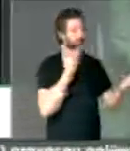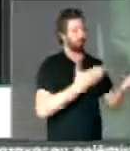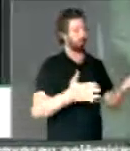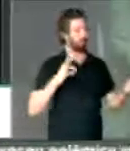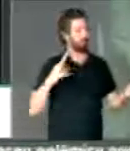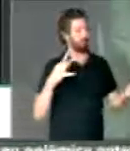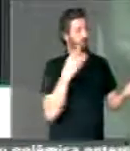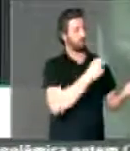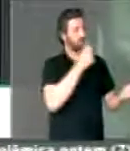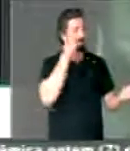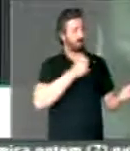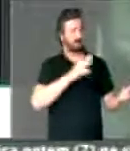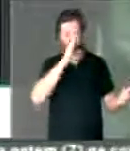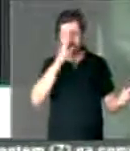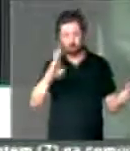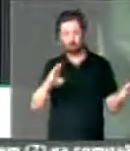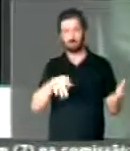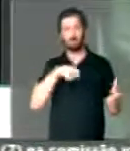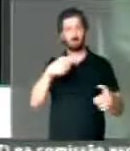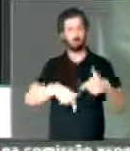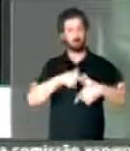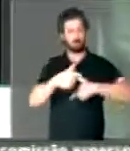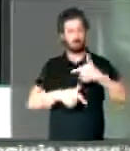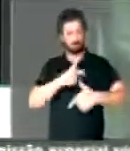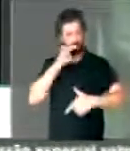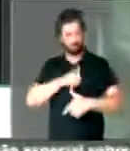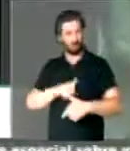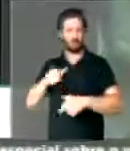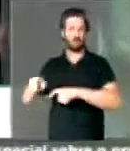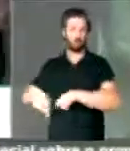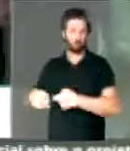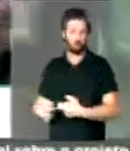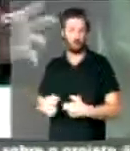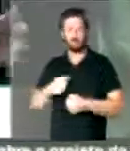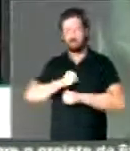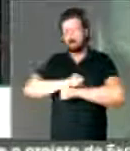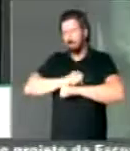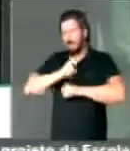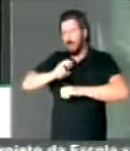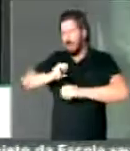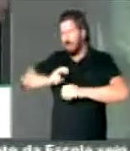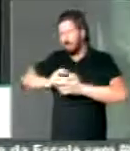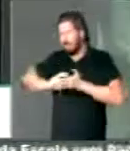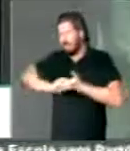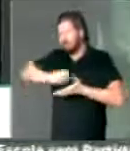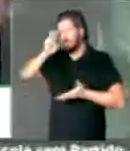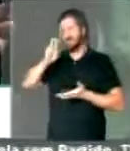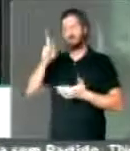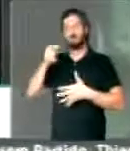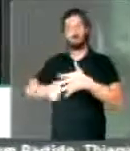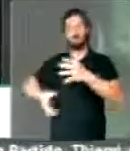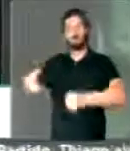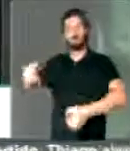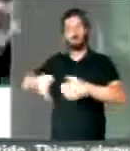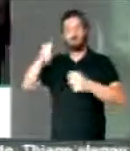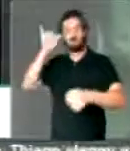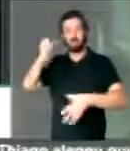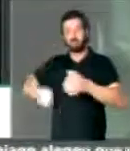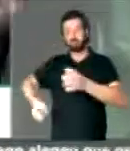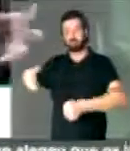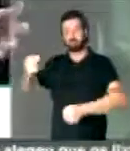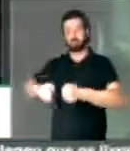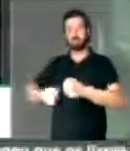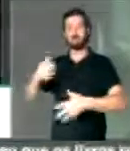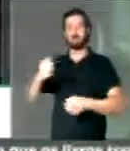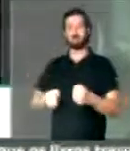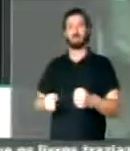mulheres, em especial também às trabalhadoras rurais, que levantam cedo, que são da ordenha da vaca, que vão lá e